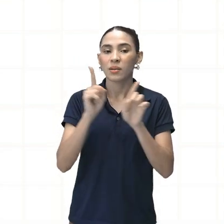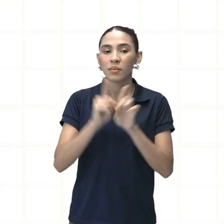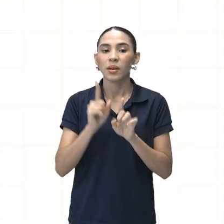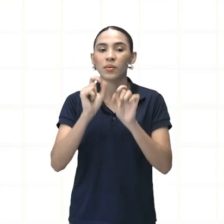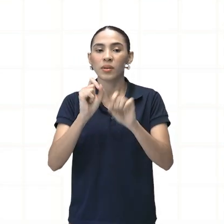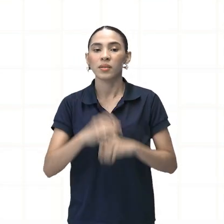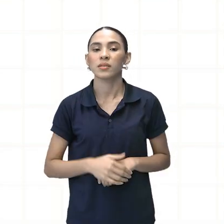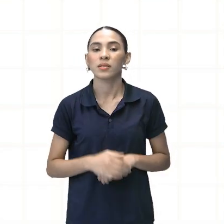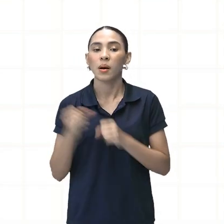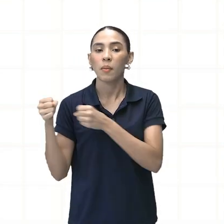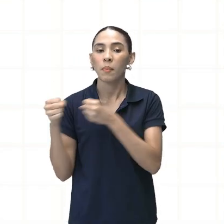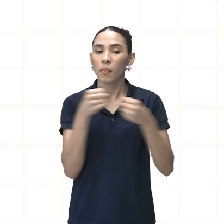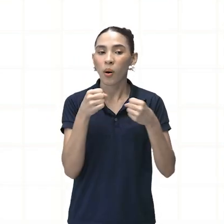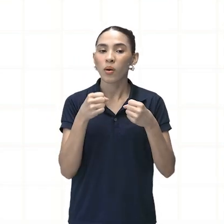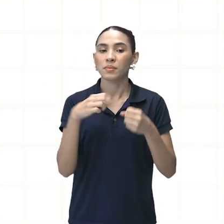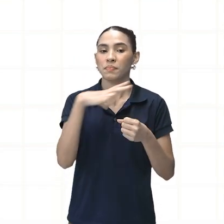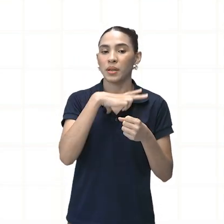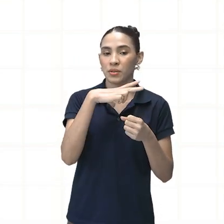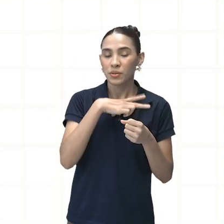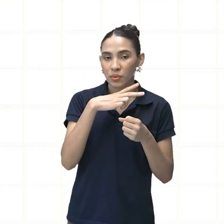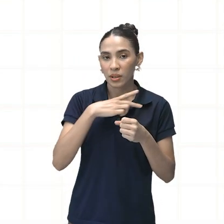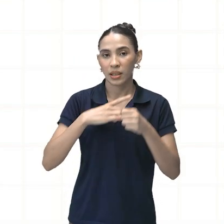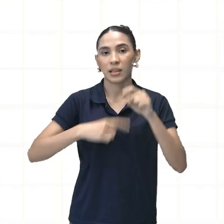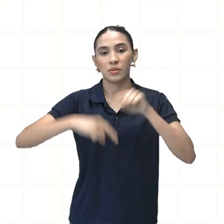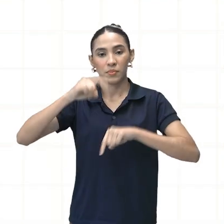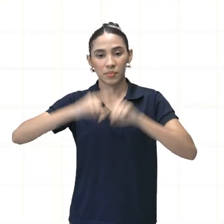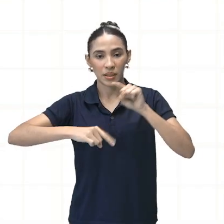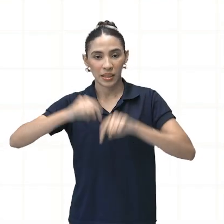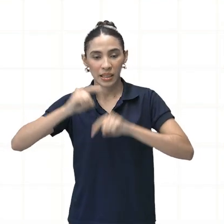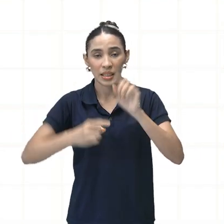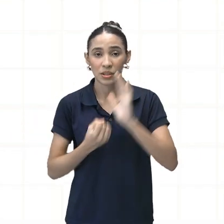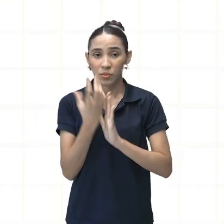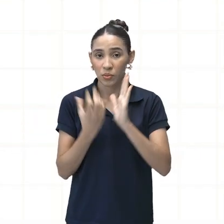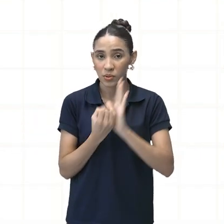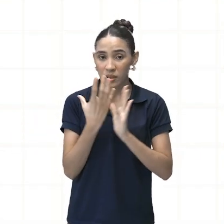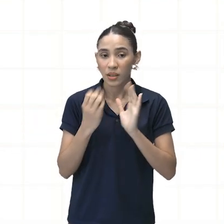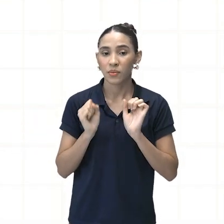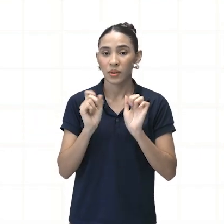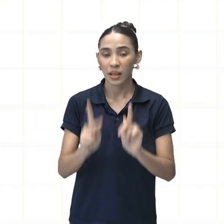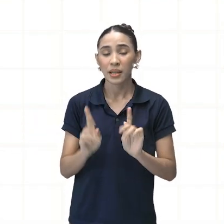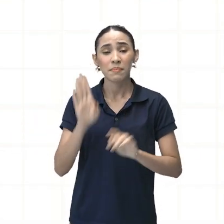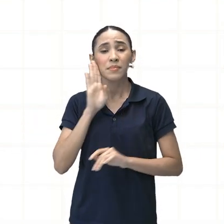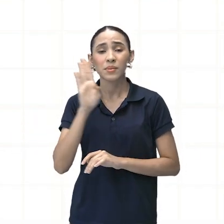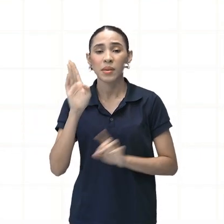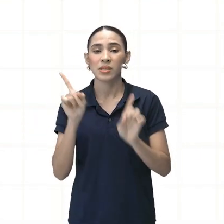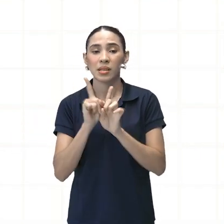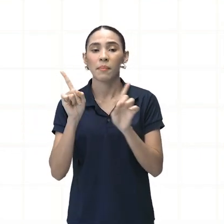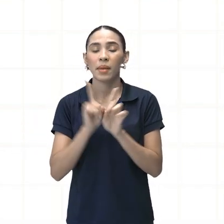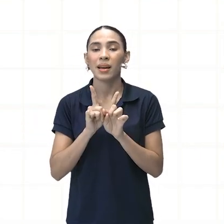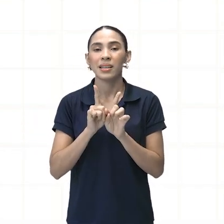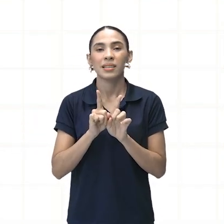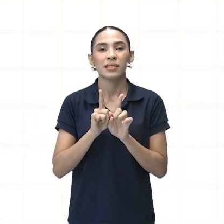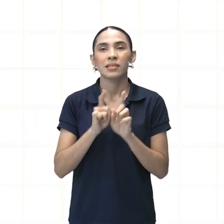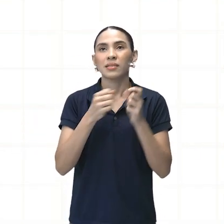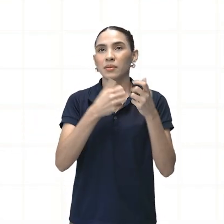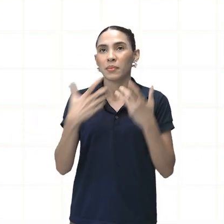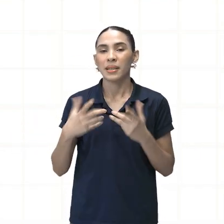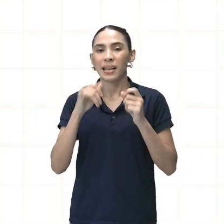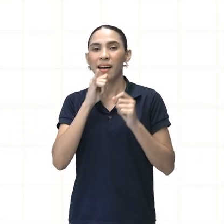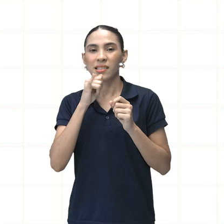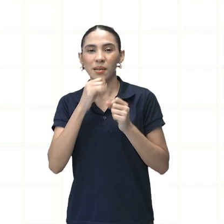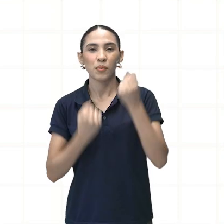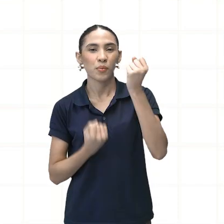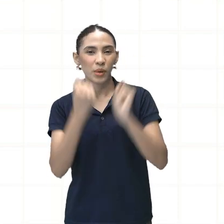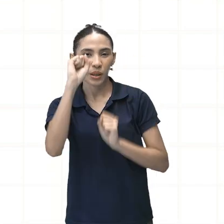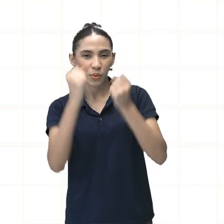na posse privada dos meios de produção, né? Principalmente aí quando a gente se fala de indústria,